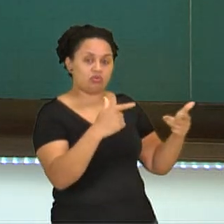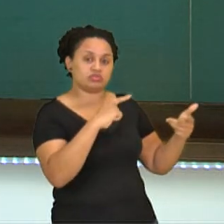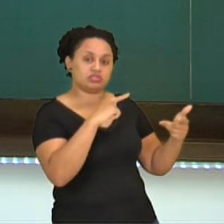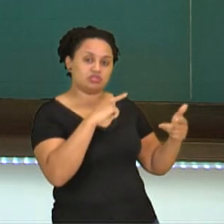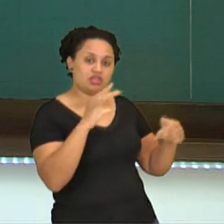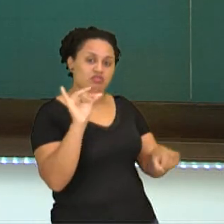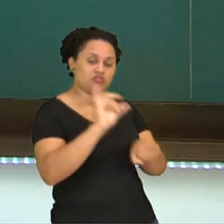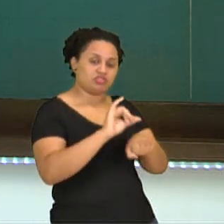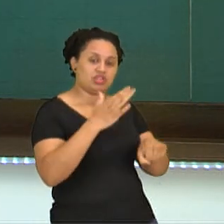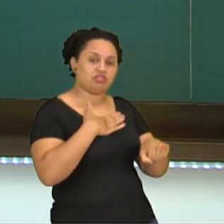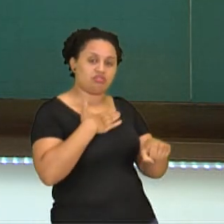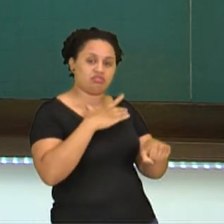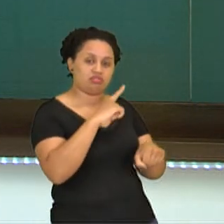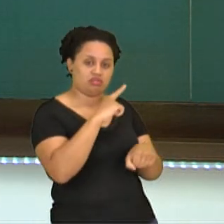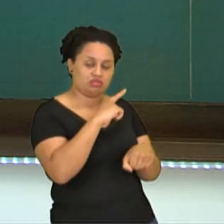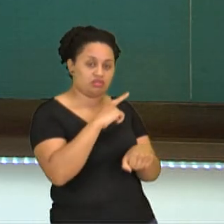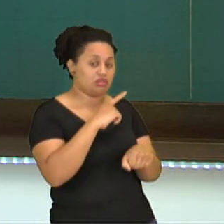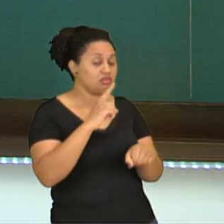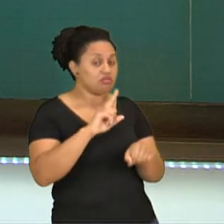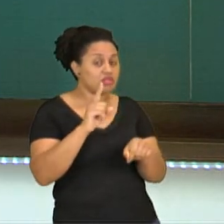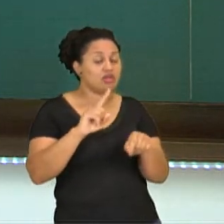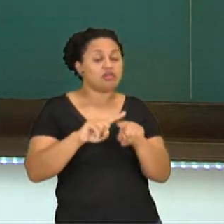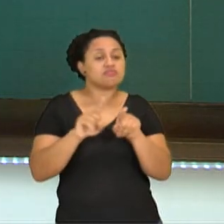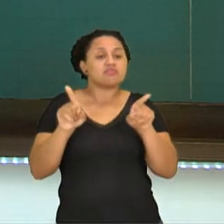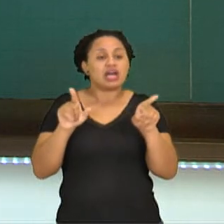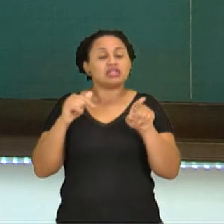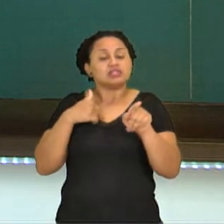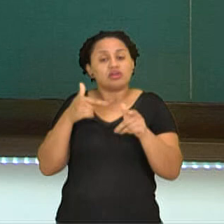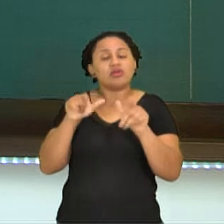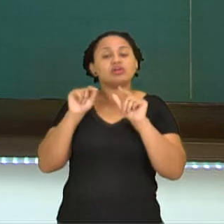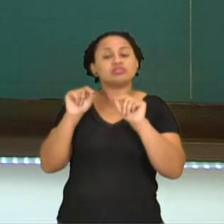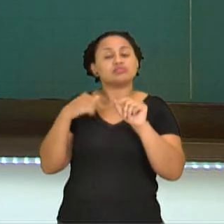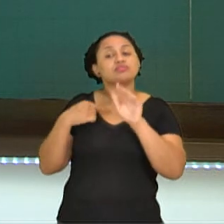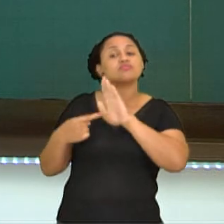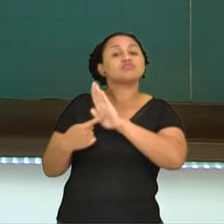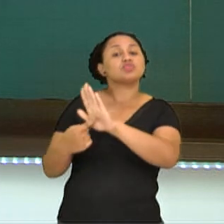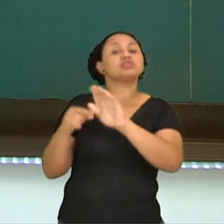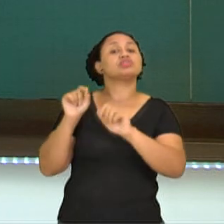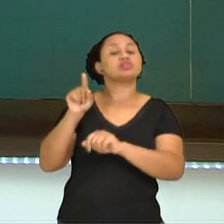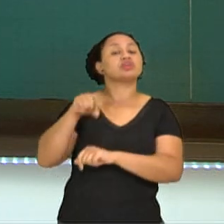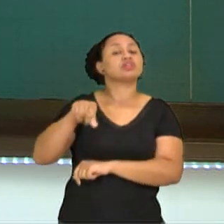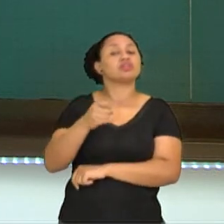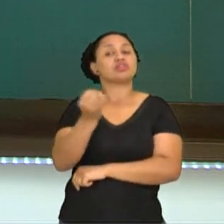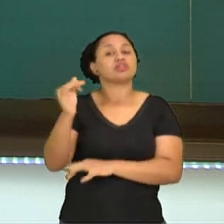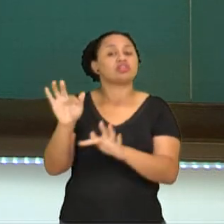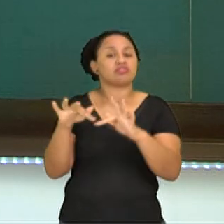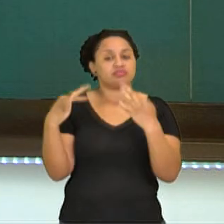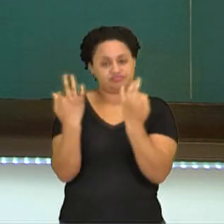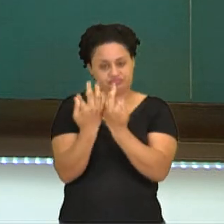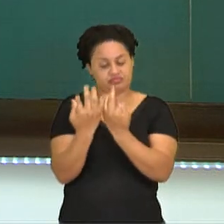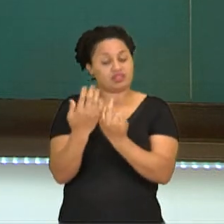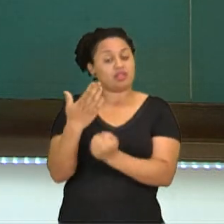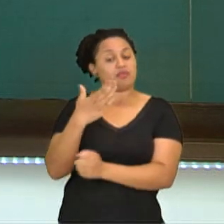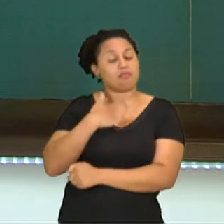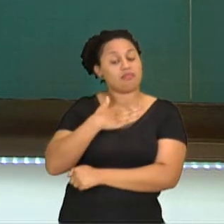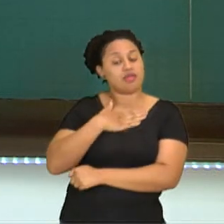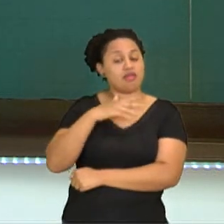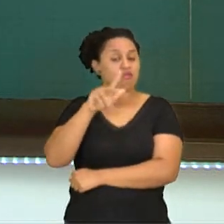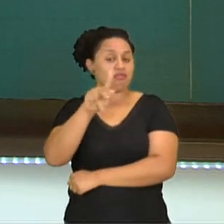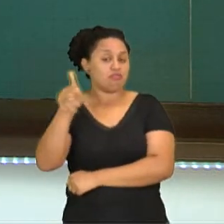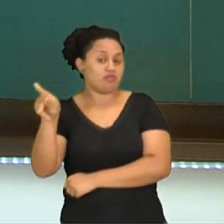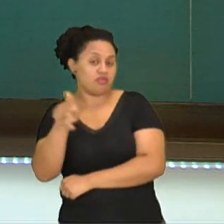This is my car, é o meu carro. Porque aqui eu estou indicando um parentesco. O meu